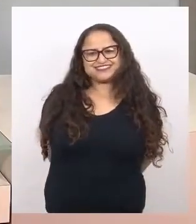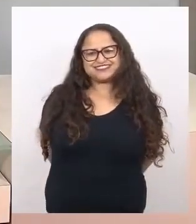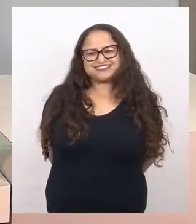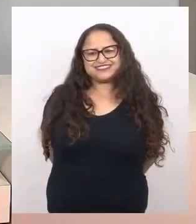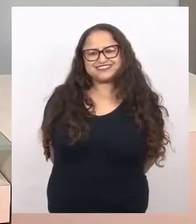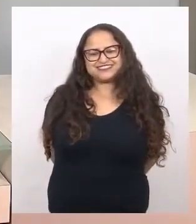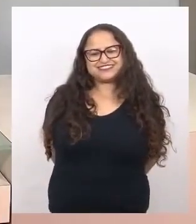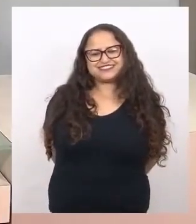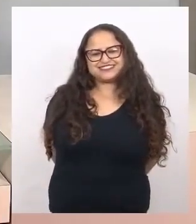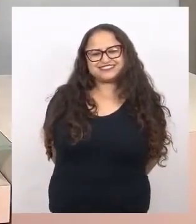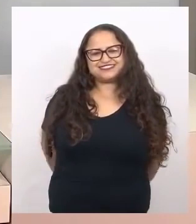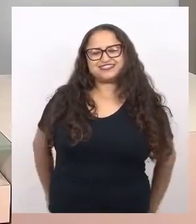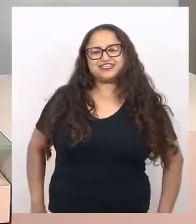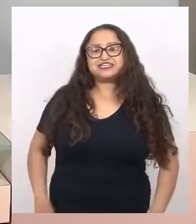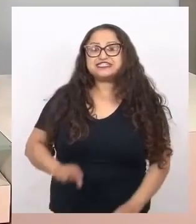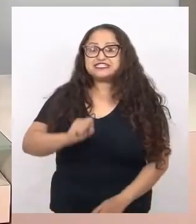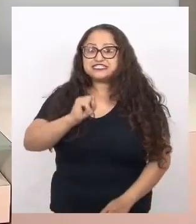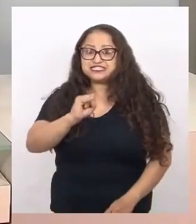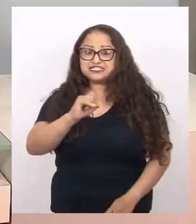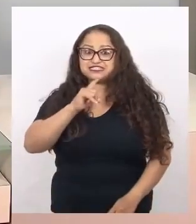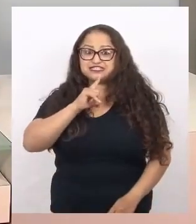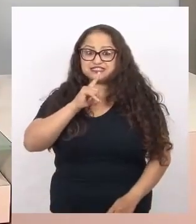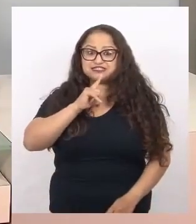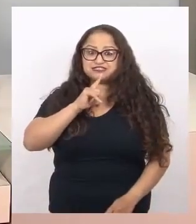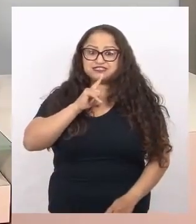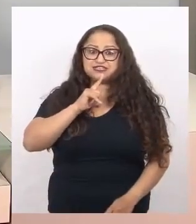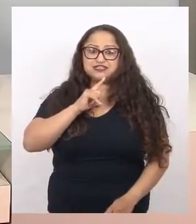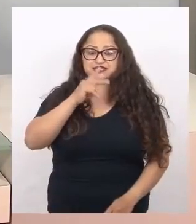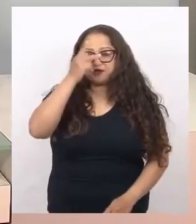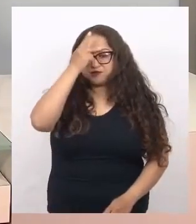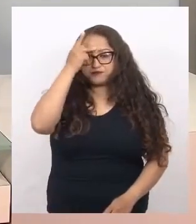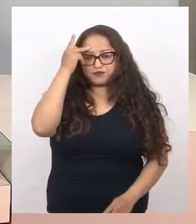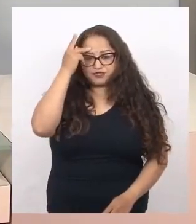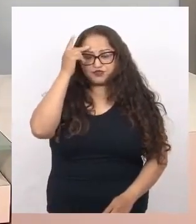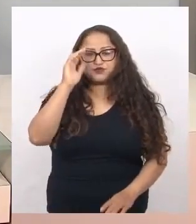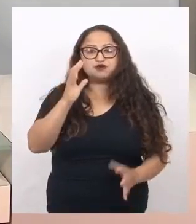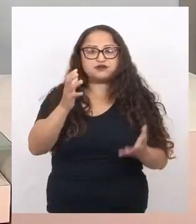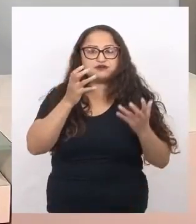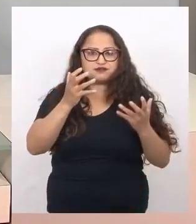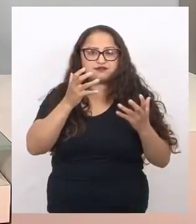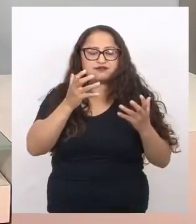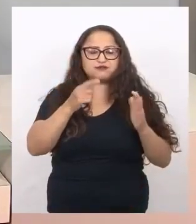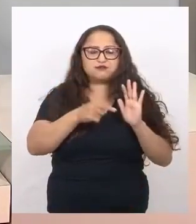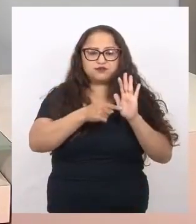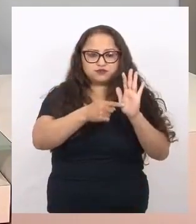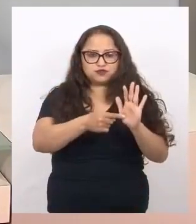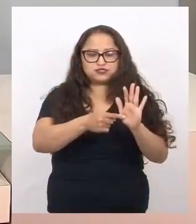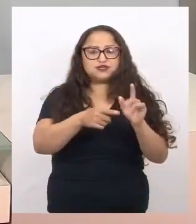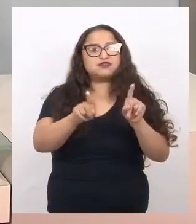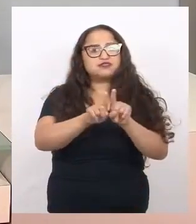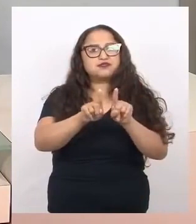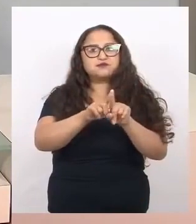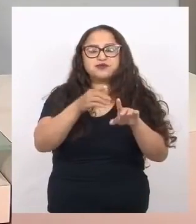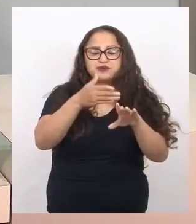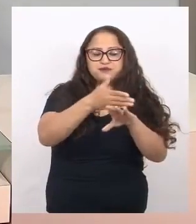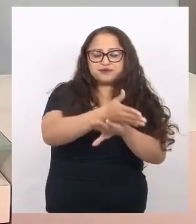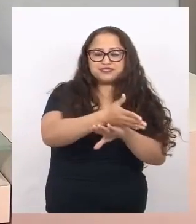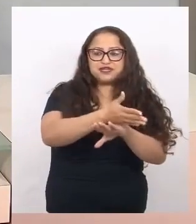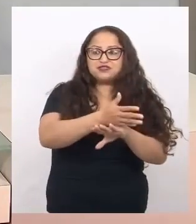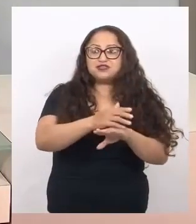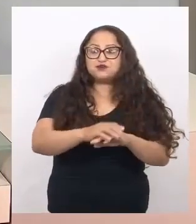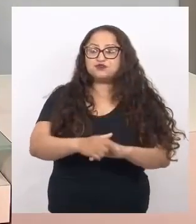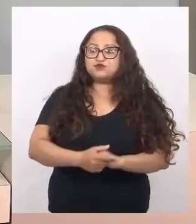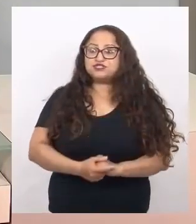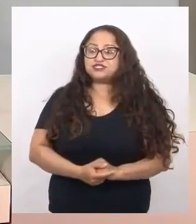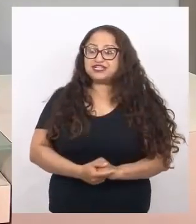Vamos lá. Licença saúde manifesta interesse? Manifesta interesse. E participa da atribuição inicial, tá bom, gente?